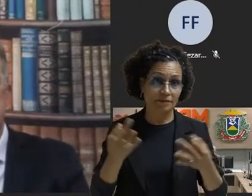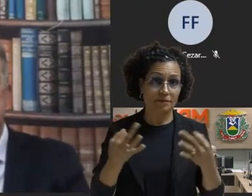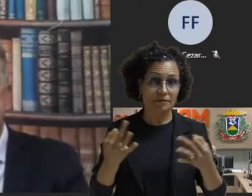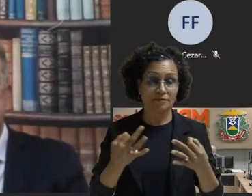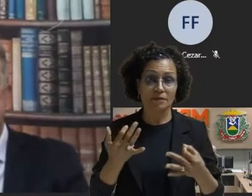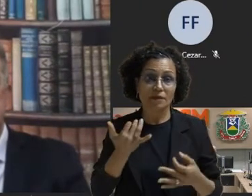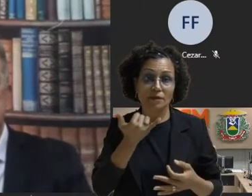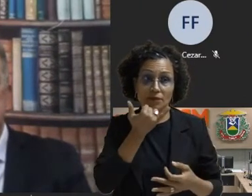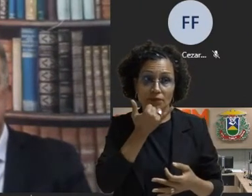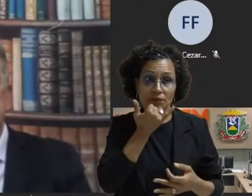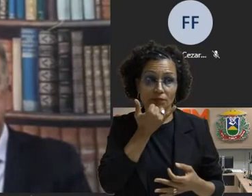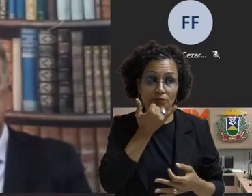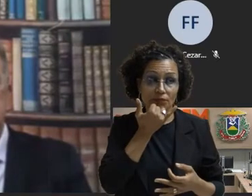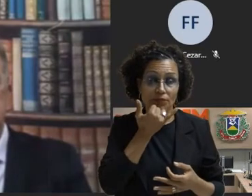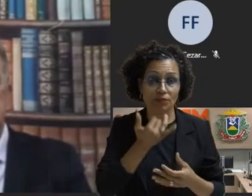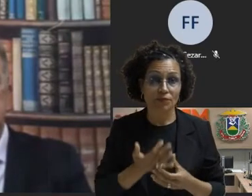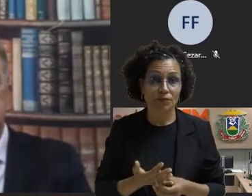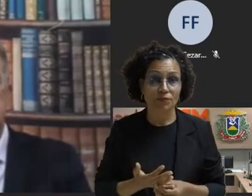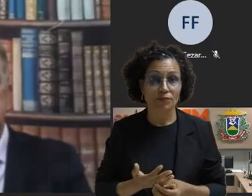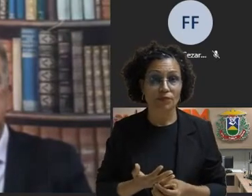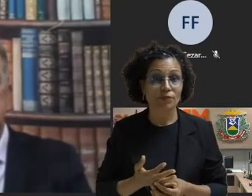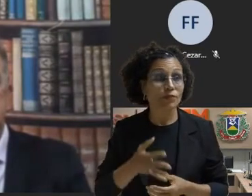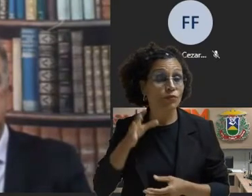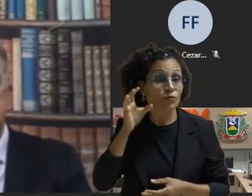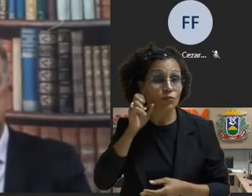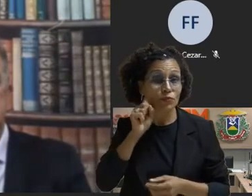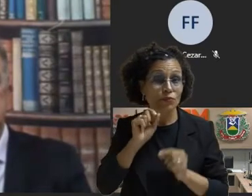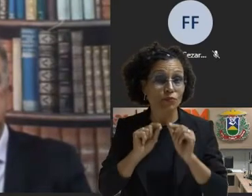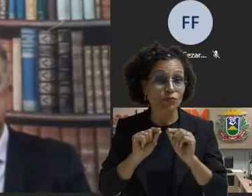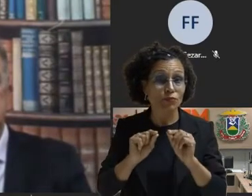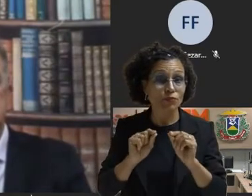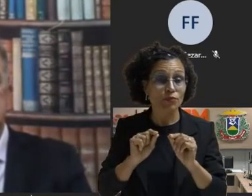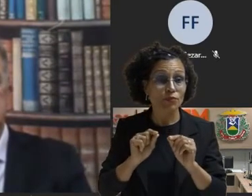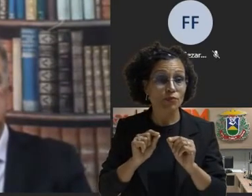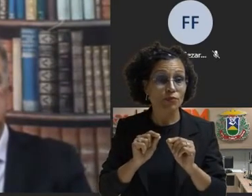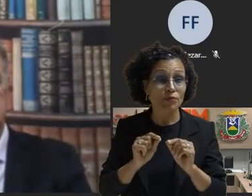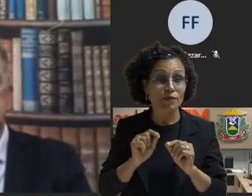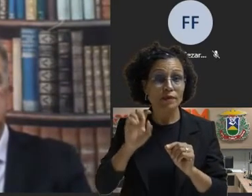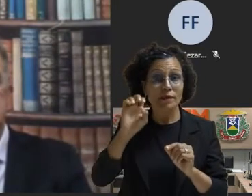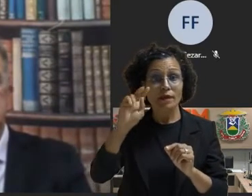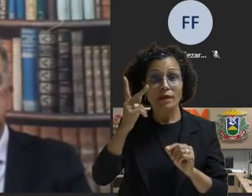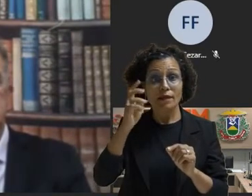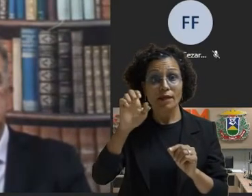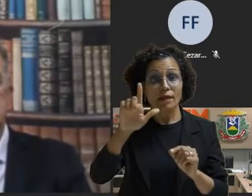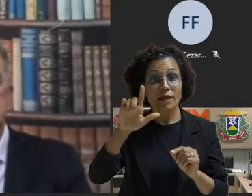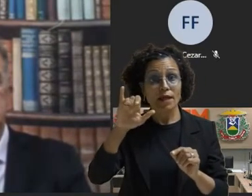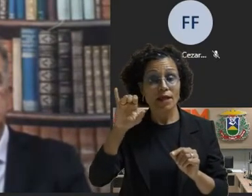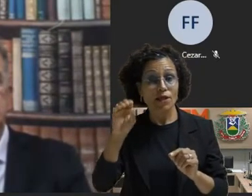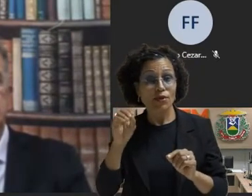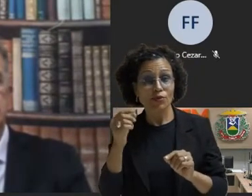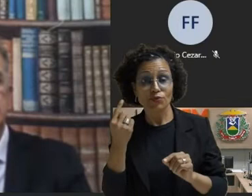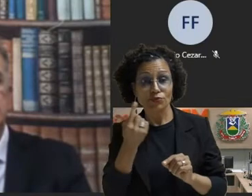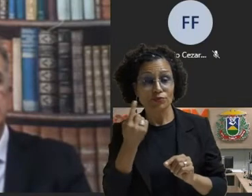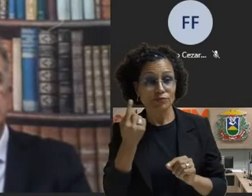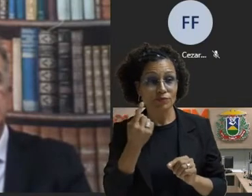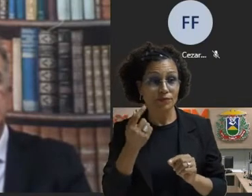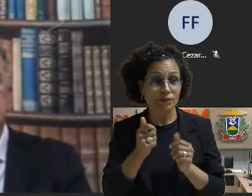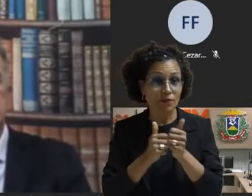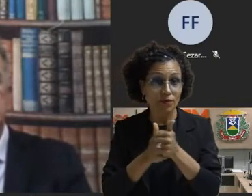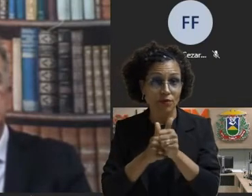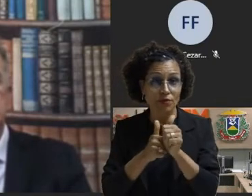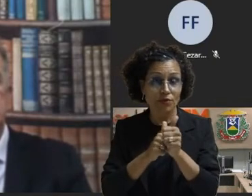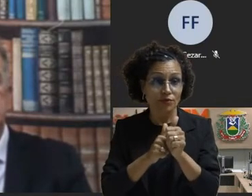perdoe, eu não ouvi o solitário doutor Hélio, que está lá sozinho. Eu acompanho o